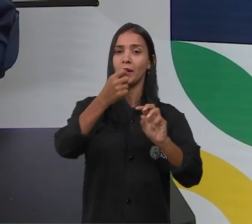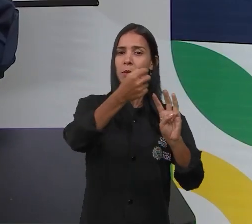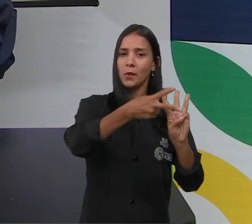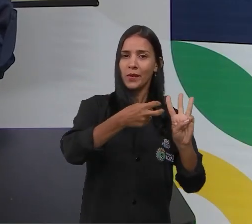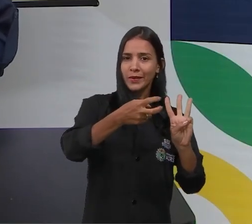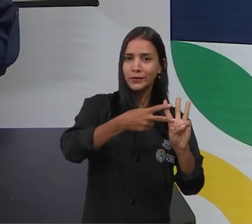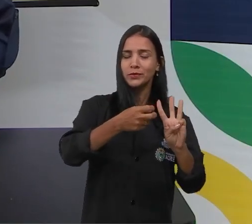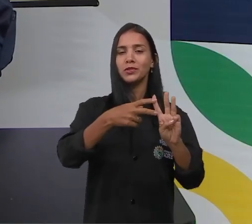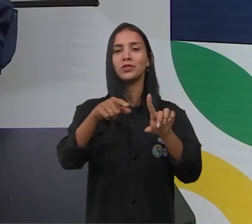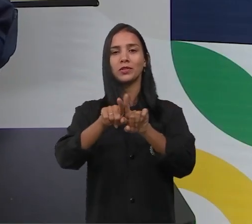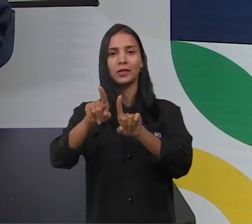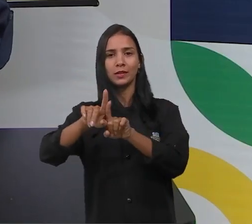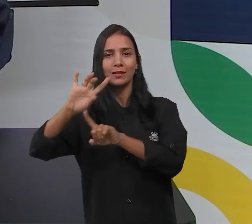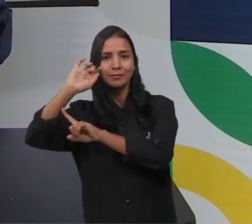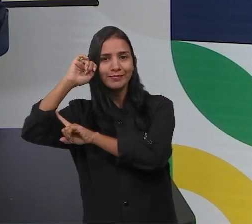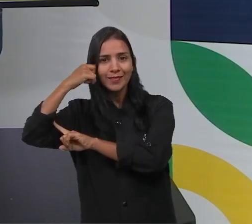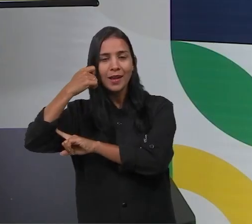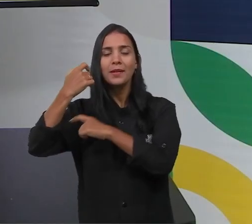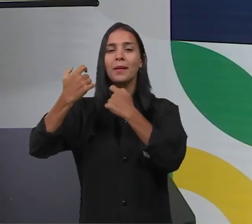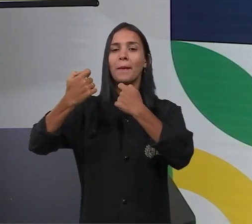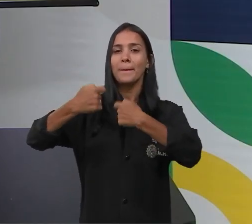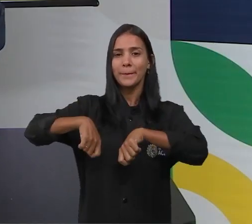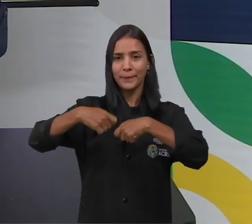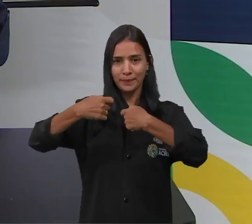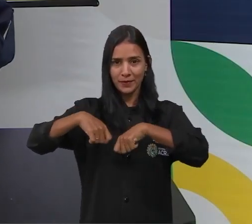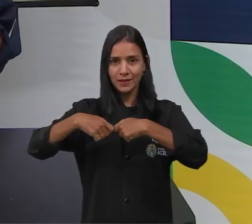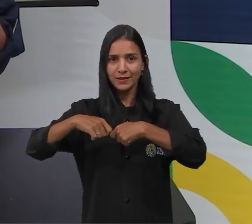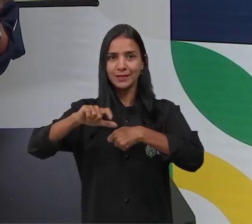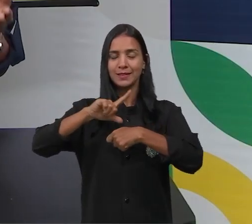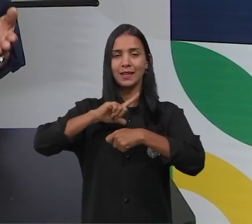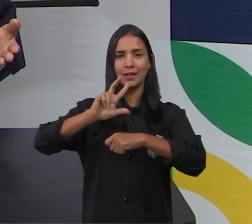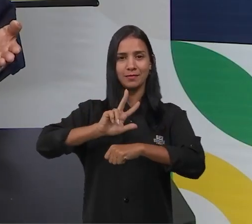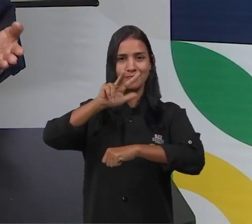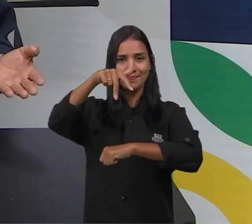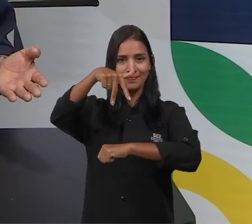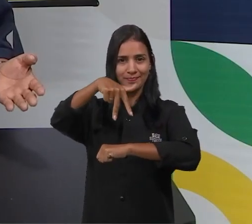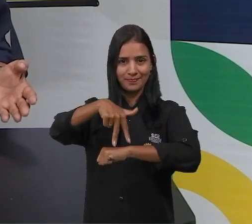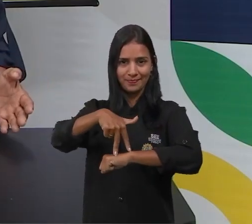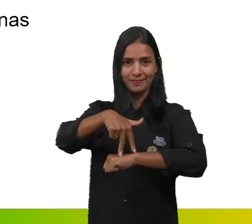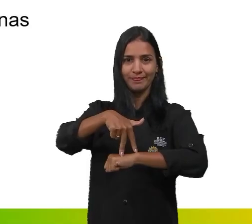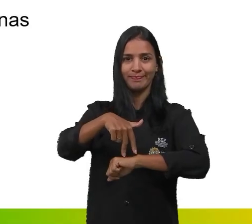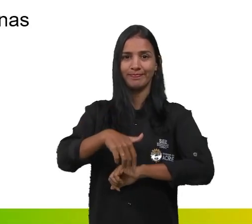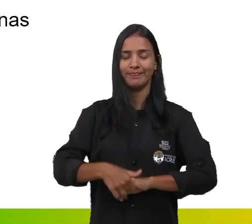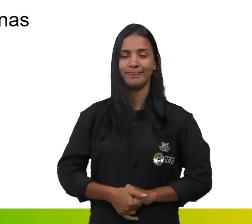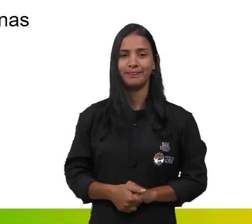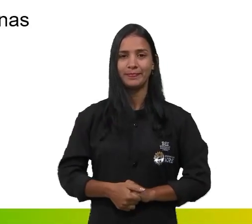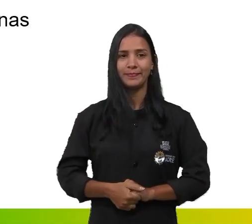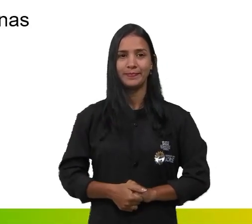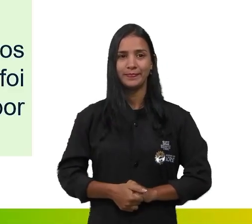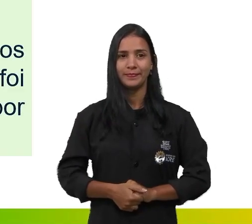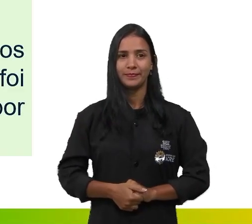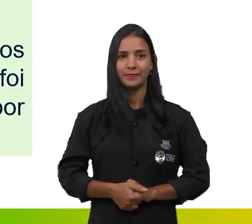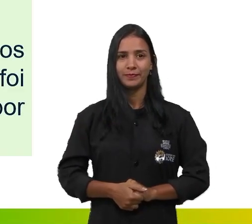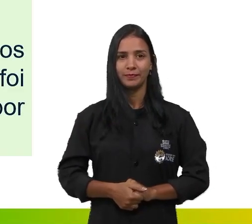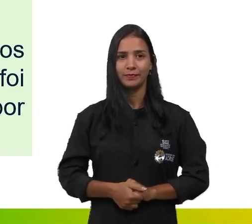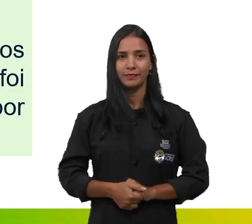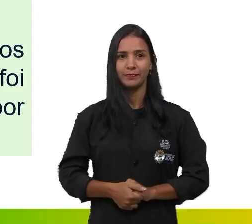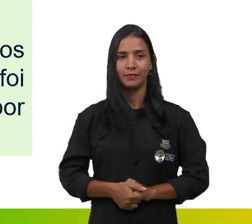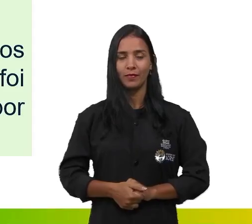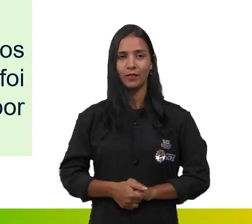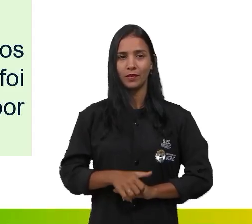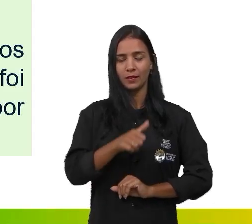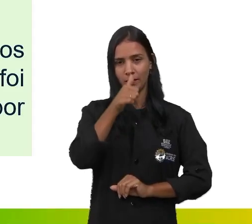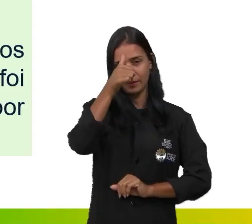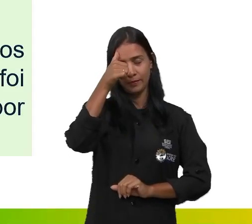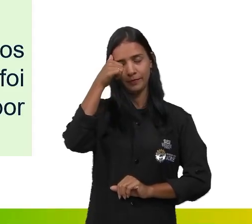indígenas e povos afrodescendentes exerçam o seu protagonismo. Bom,